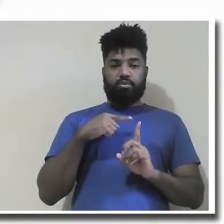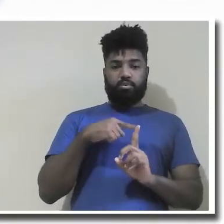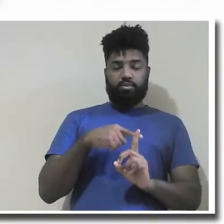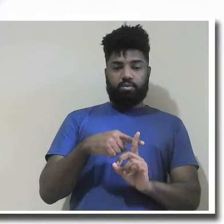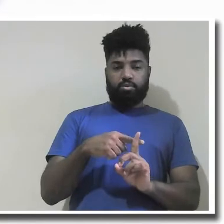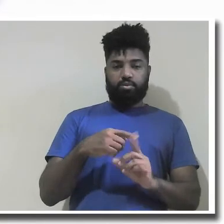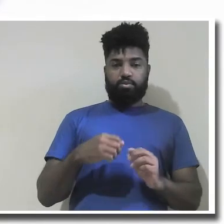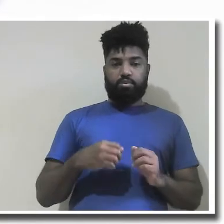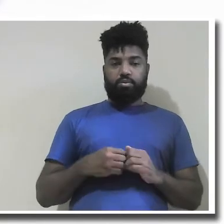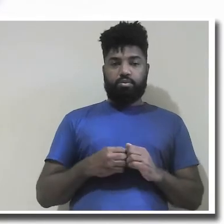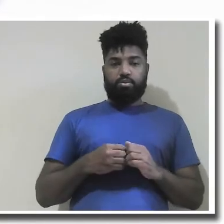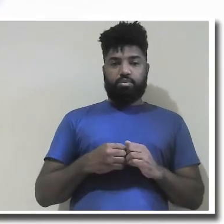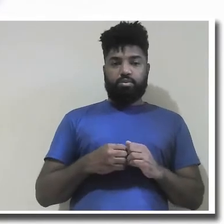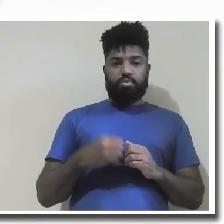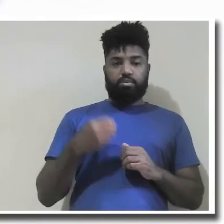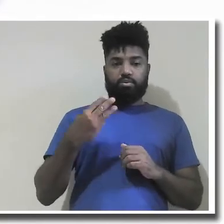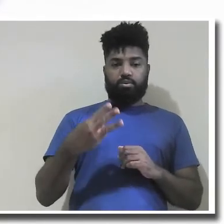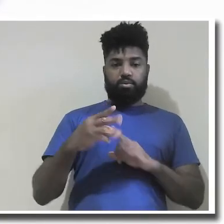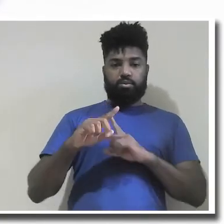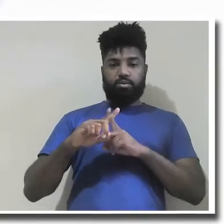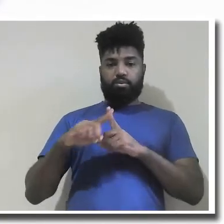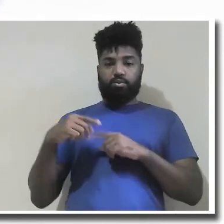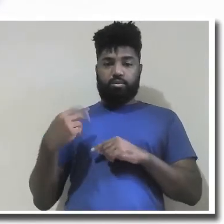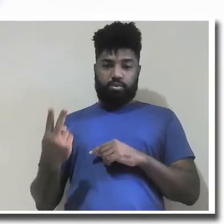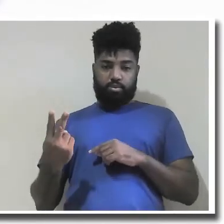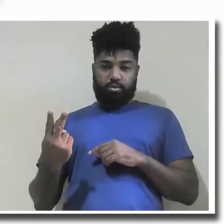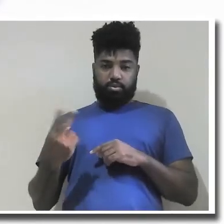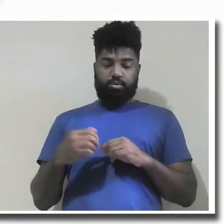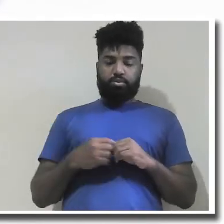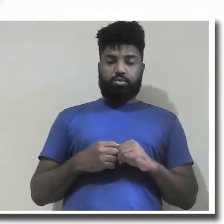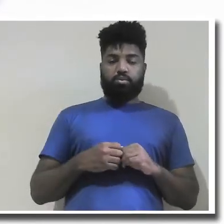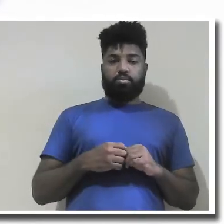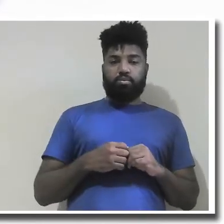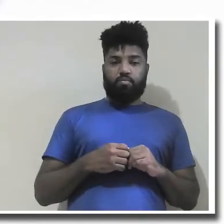mais 3 vezes 2.